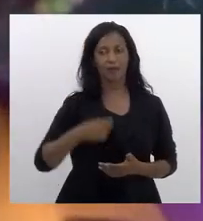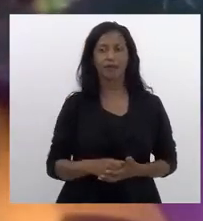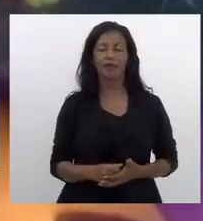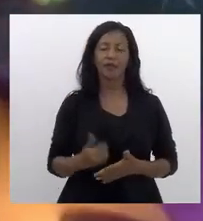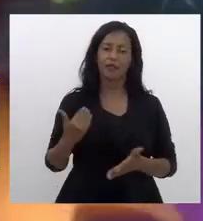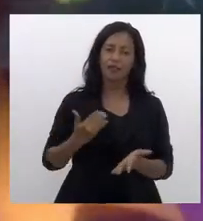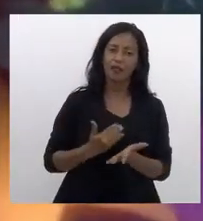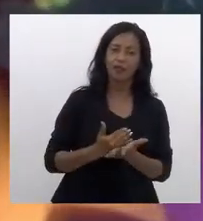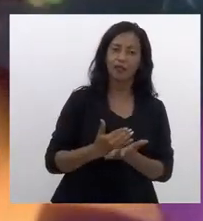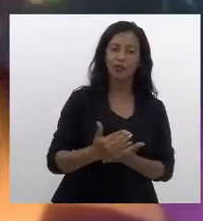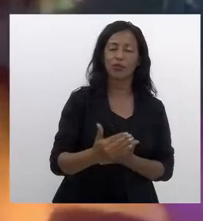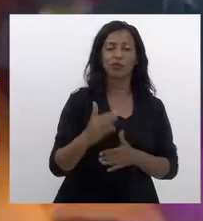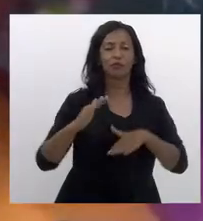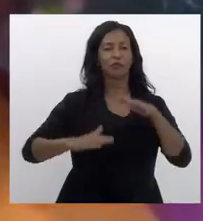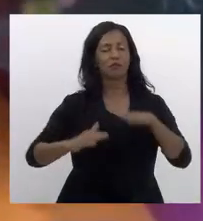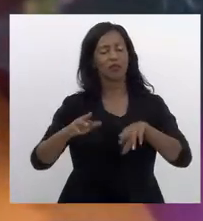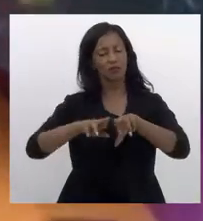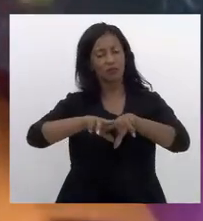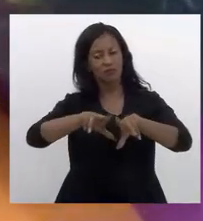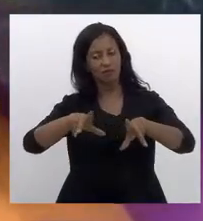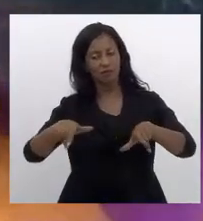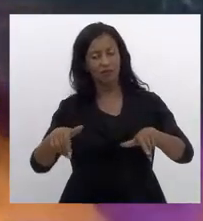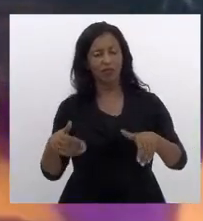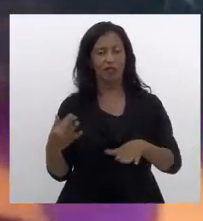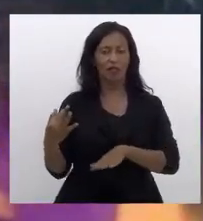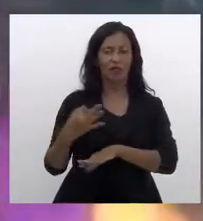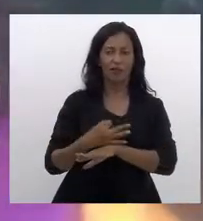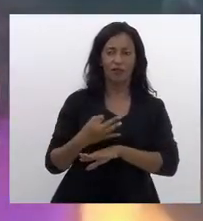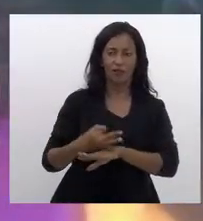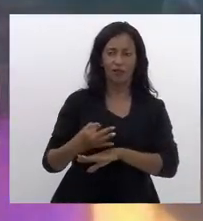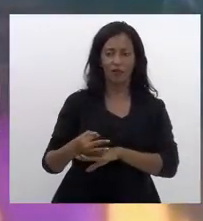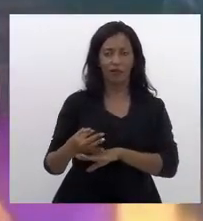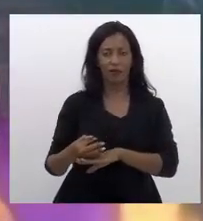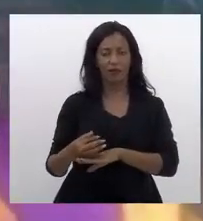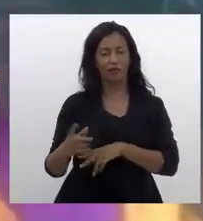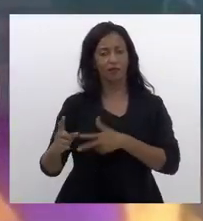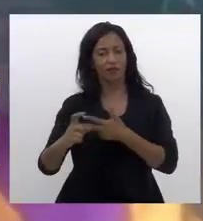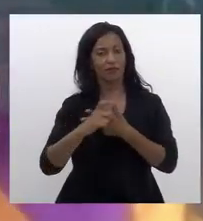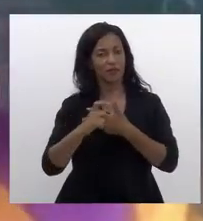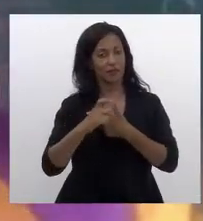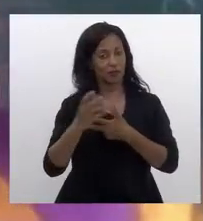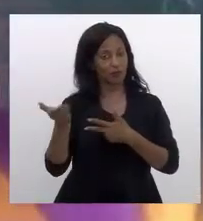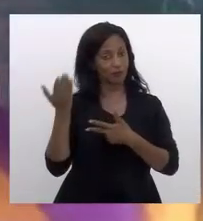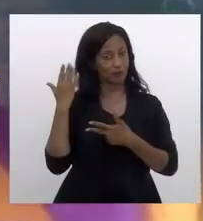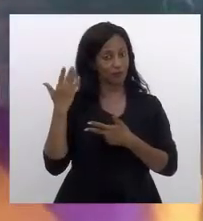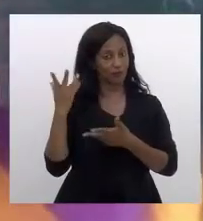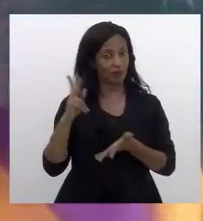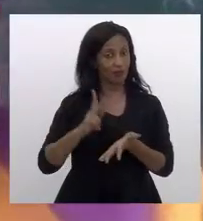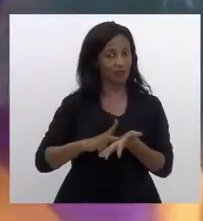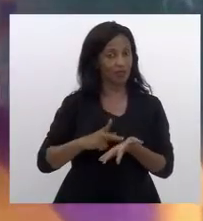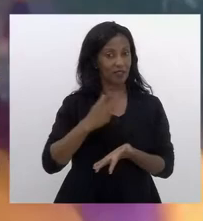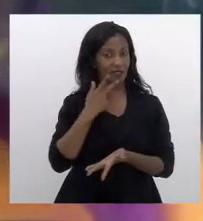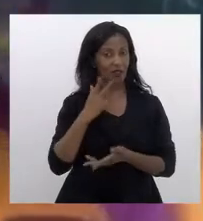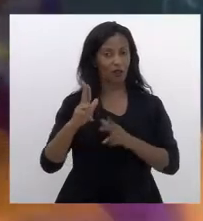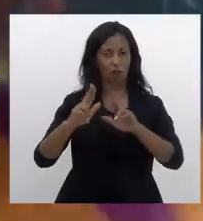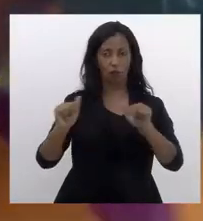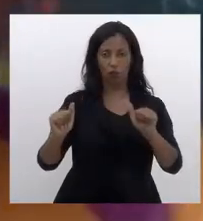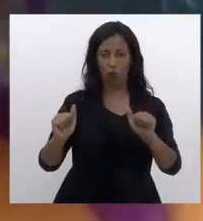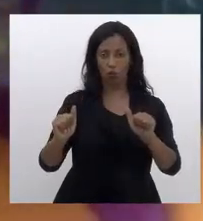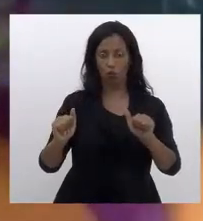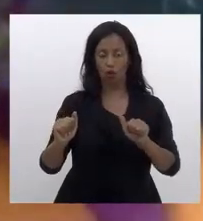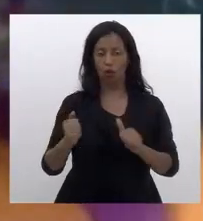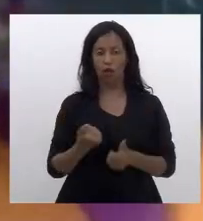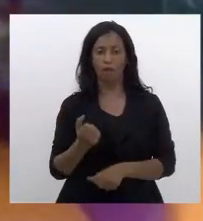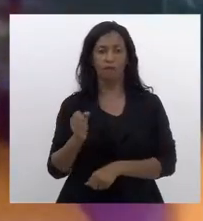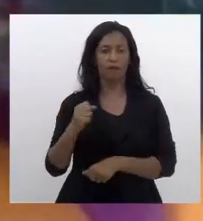desde o início, apesar de diversas ausências de executivos anteriores, verdade seja dita, nunca se refutou de